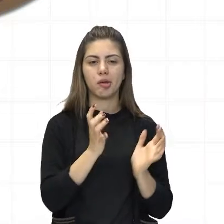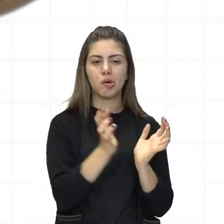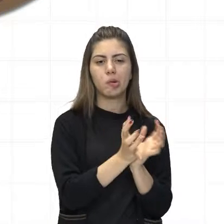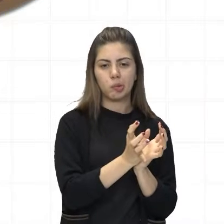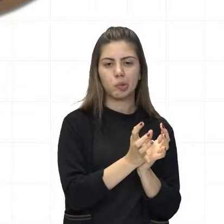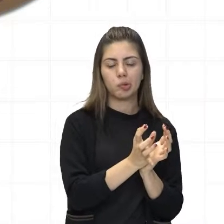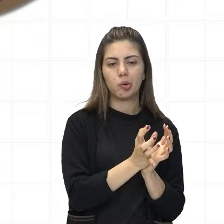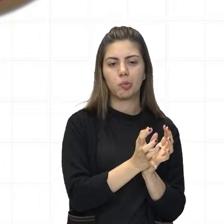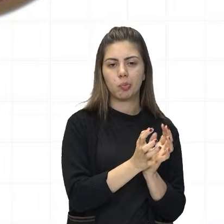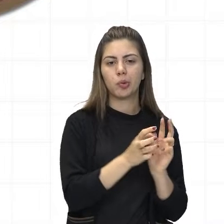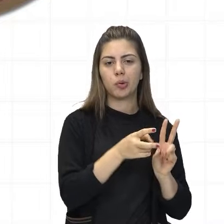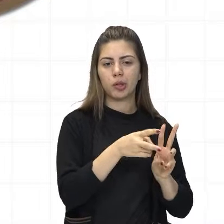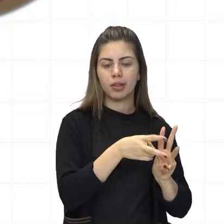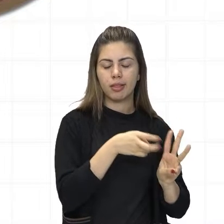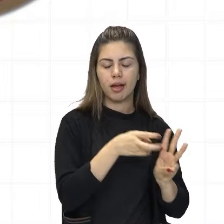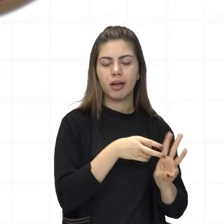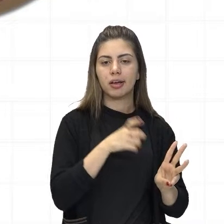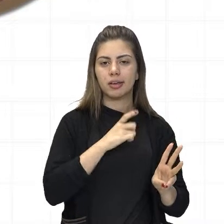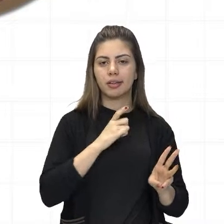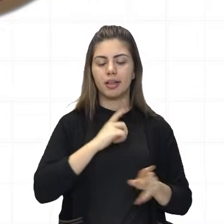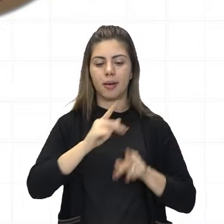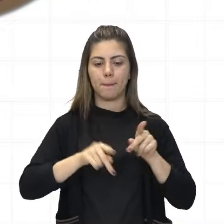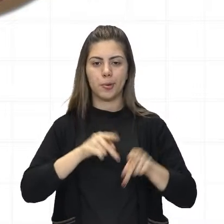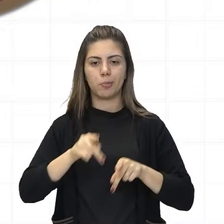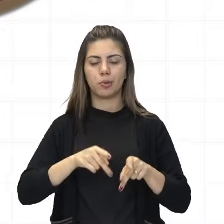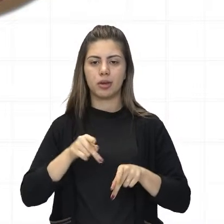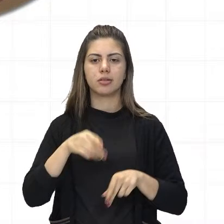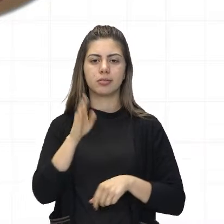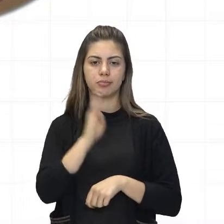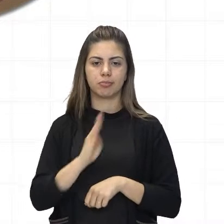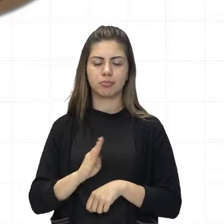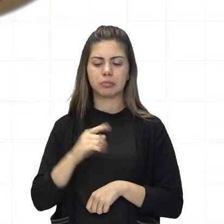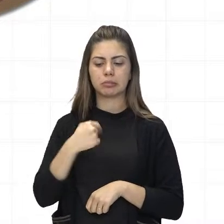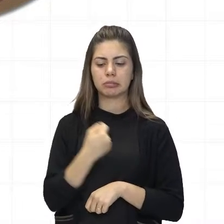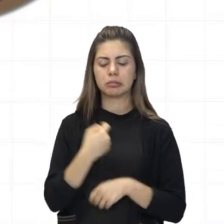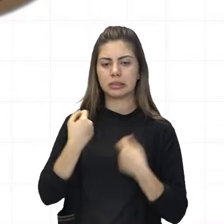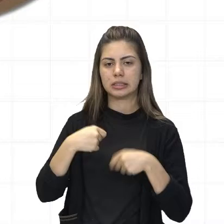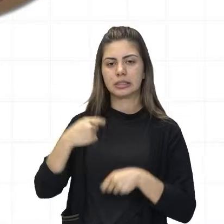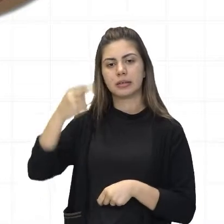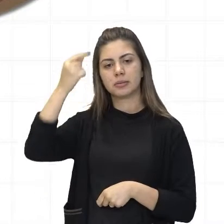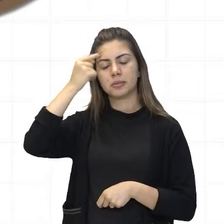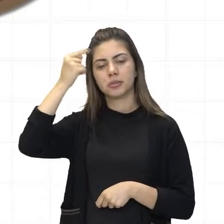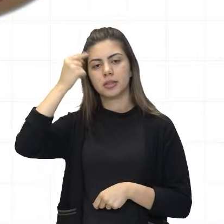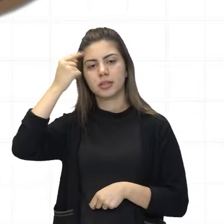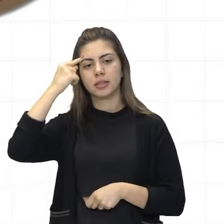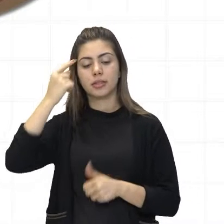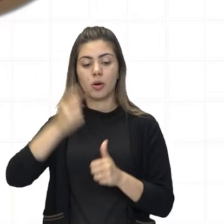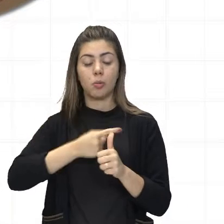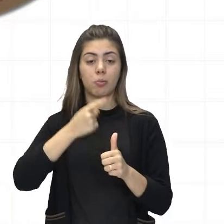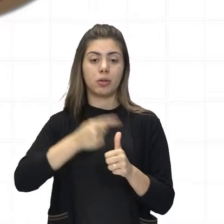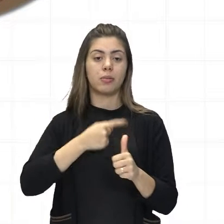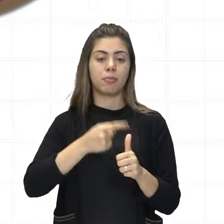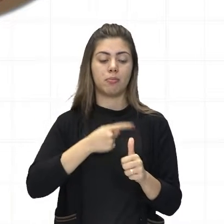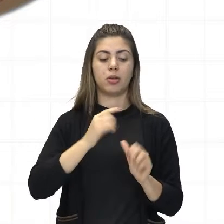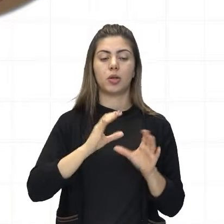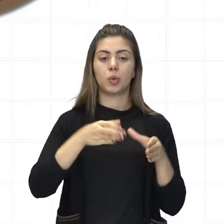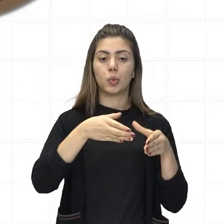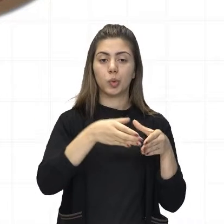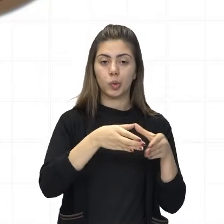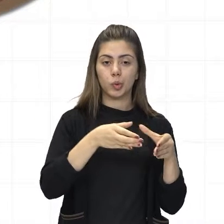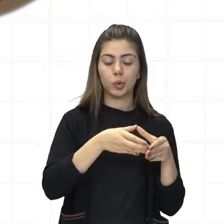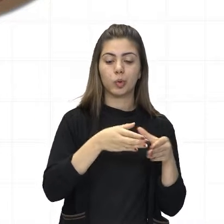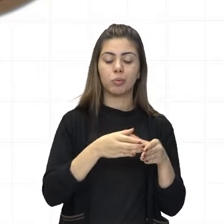que está compondo aqui a população brasileira, a gente precisa falar também desse primeiro contato